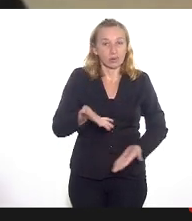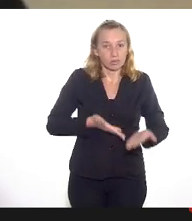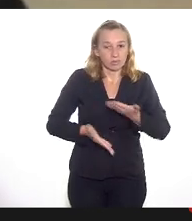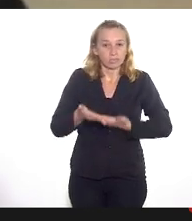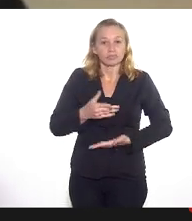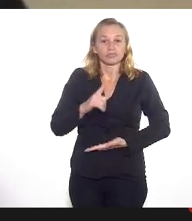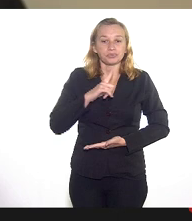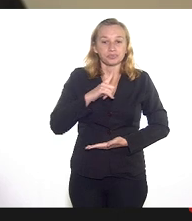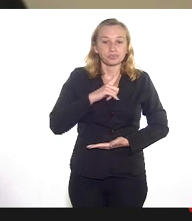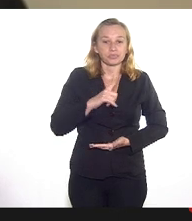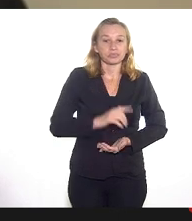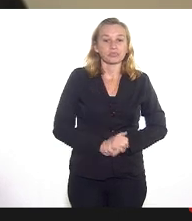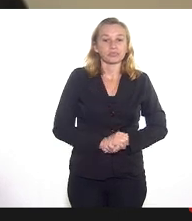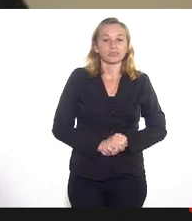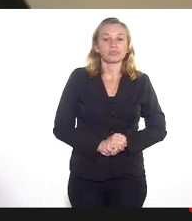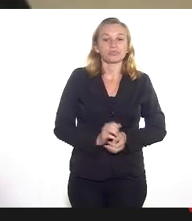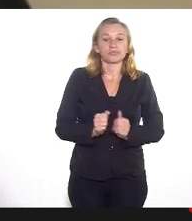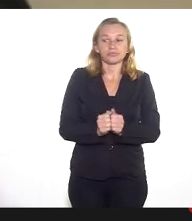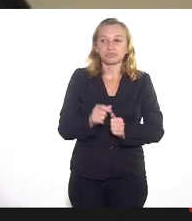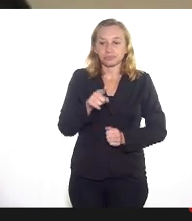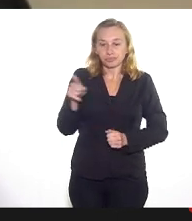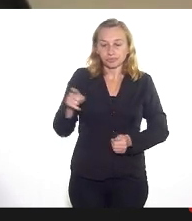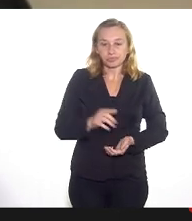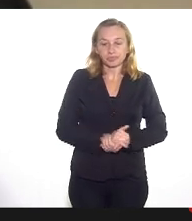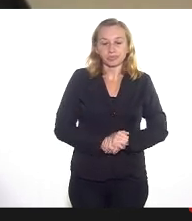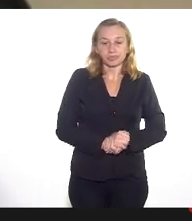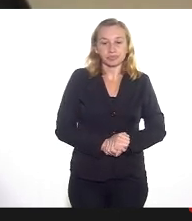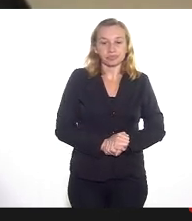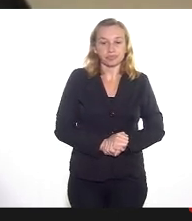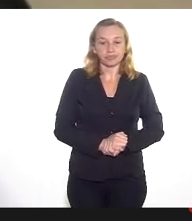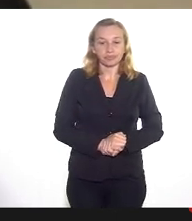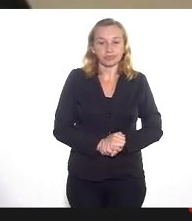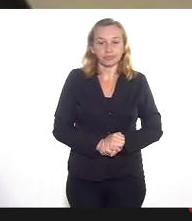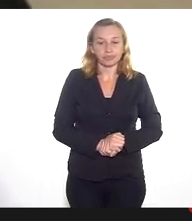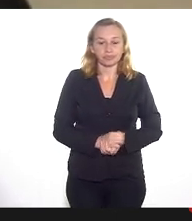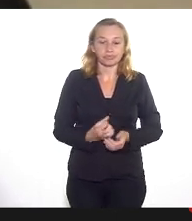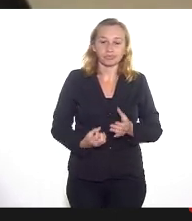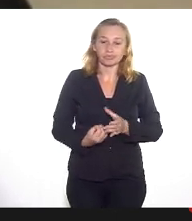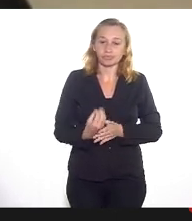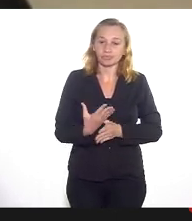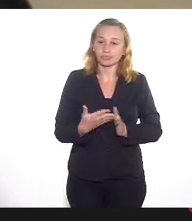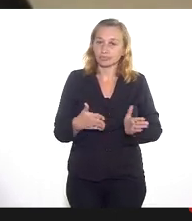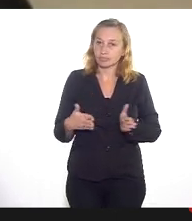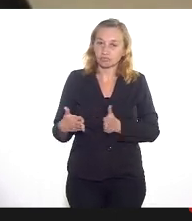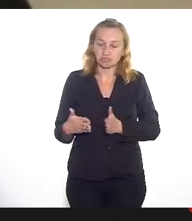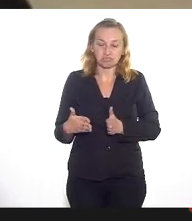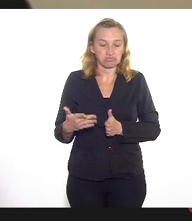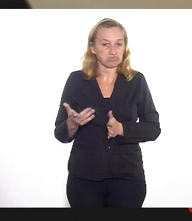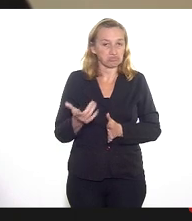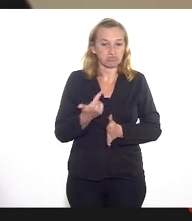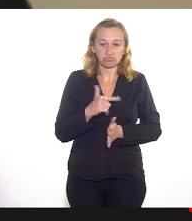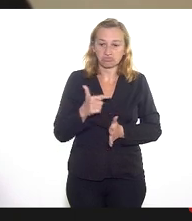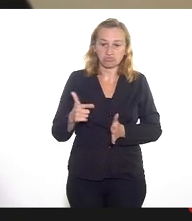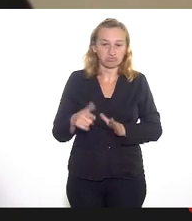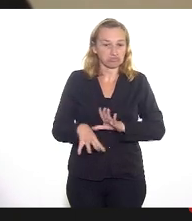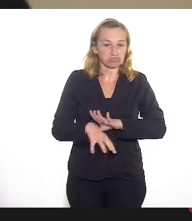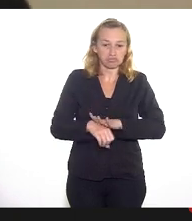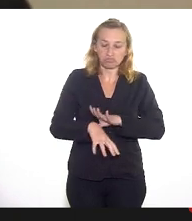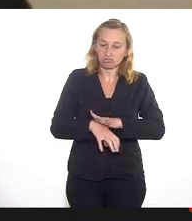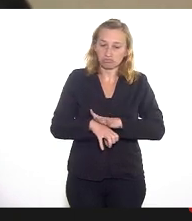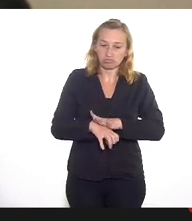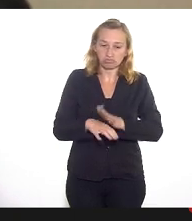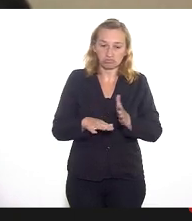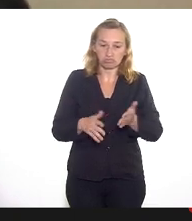que a gente tem com eles. Na fase de produção, a gente não tem, e nem em exploração, a gente não tem